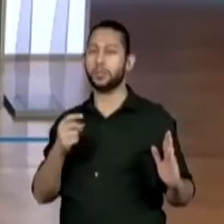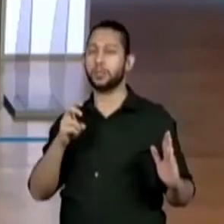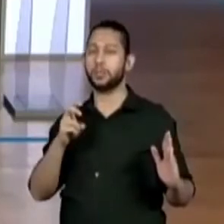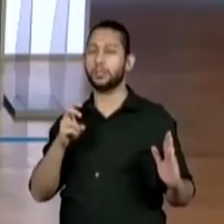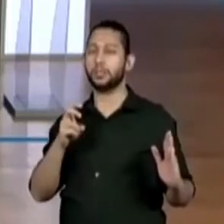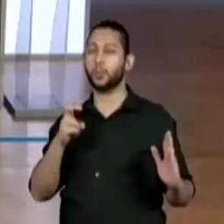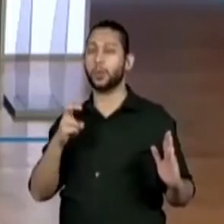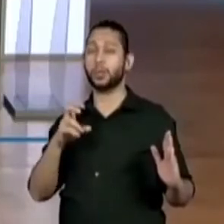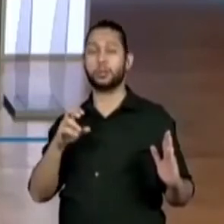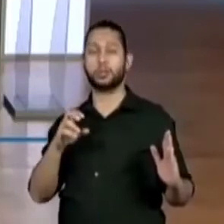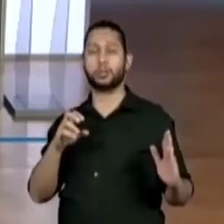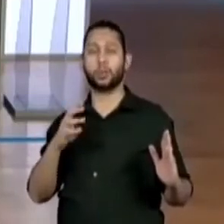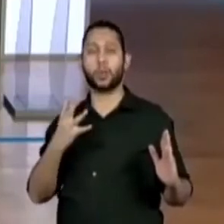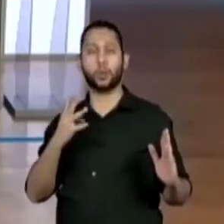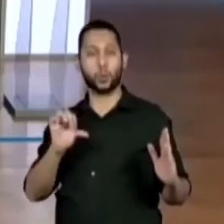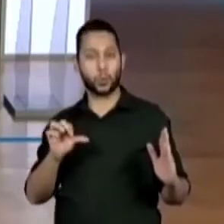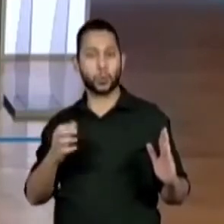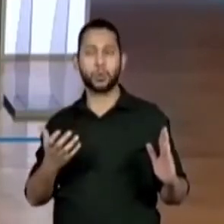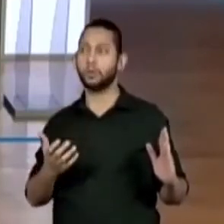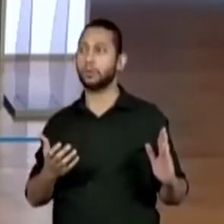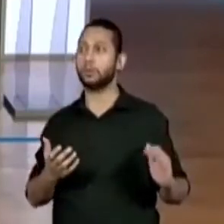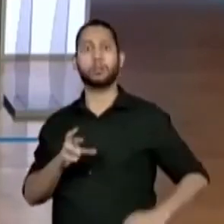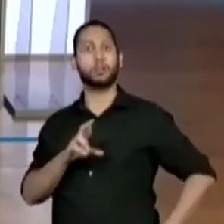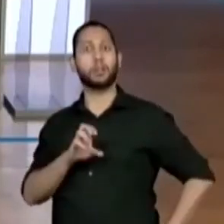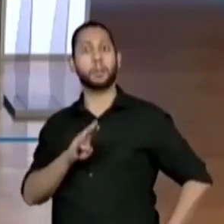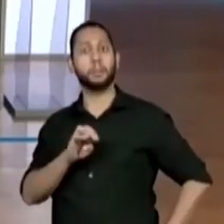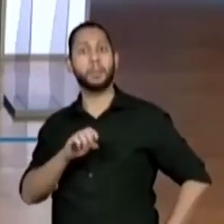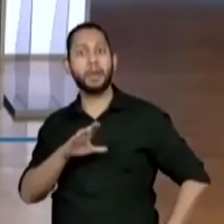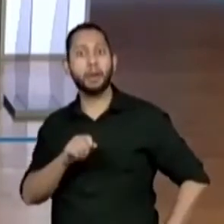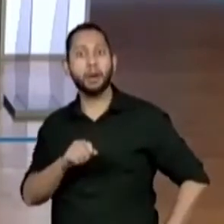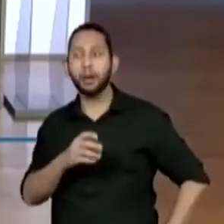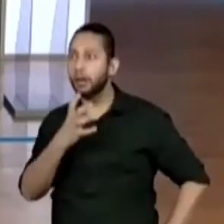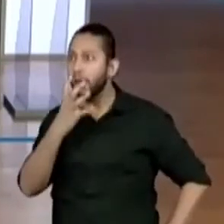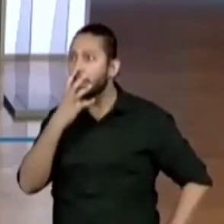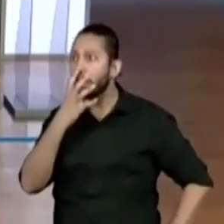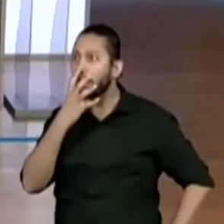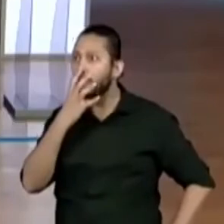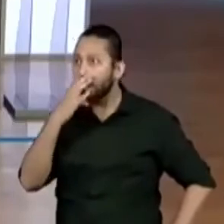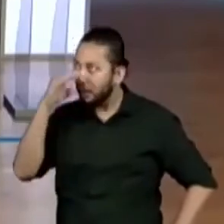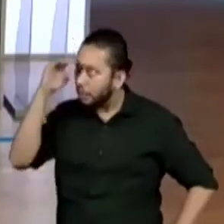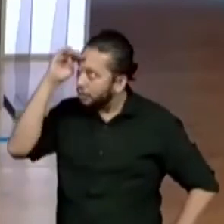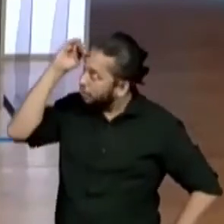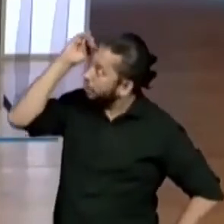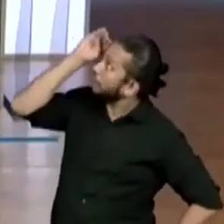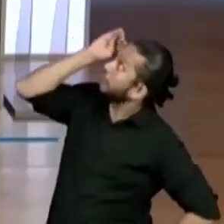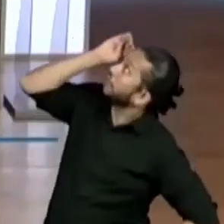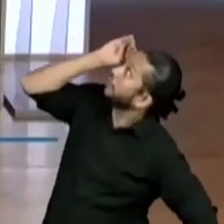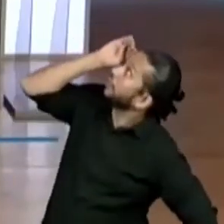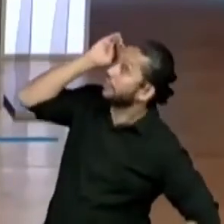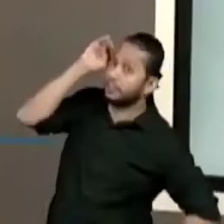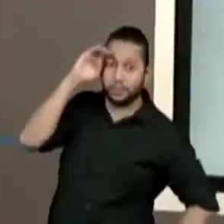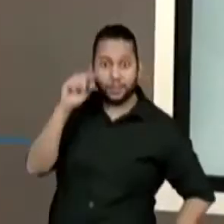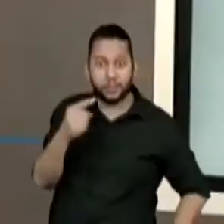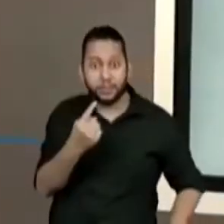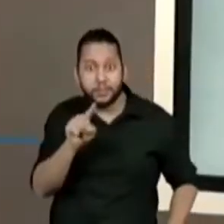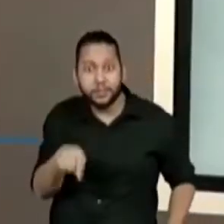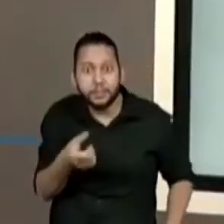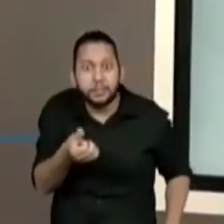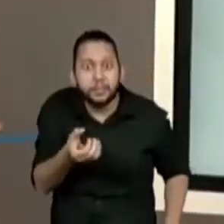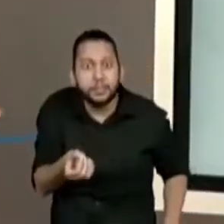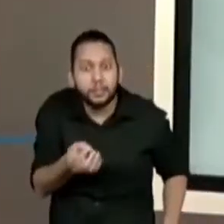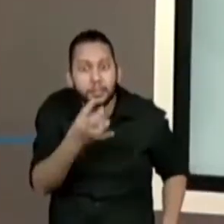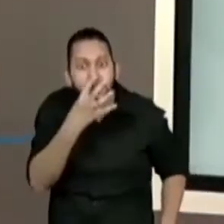com 51 m e tem uns menores. Ó, a Rebeca com 1,60 m. As crianças na minha época eram menores. Agora as crianças são o